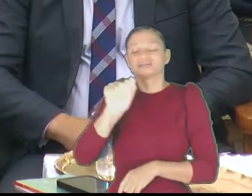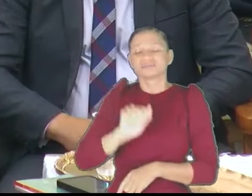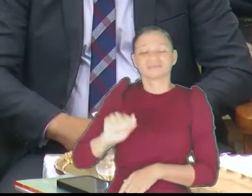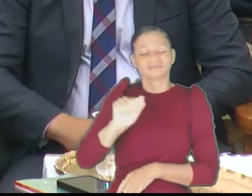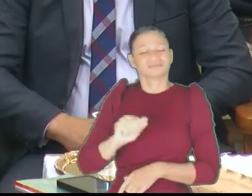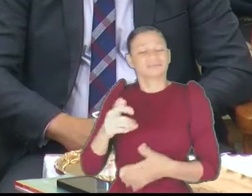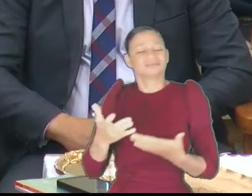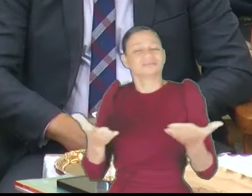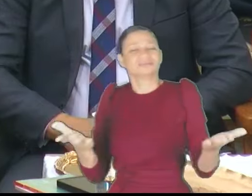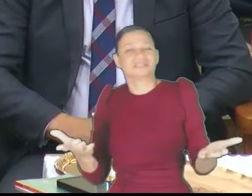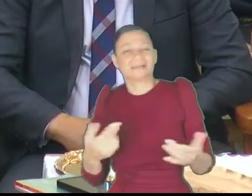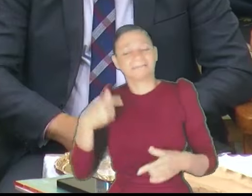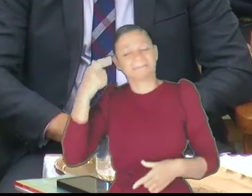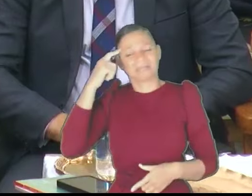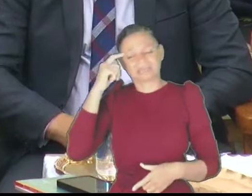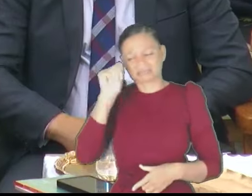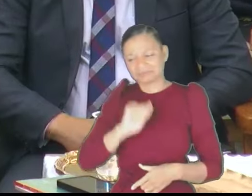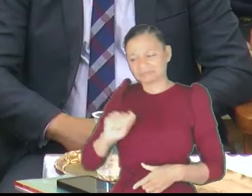Pensa que é filantropia.